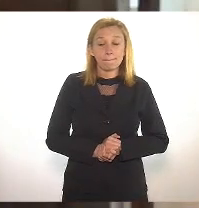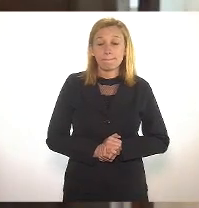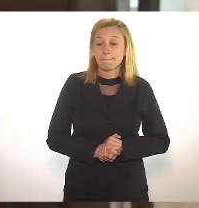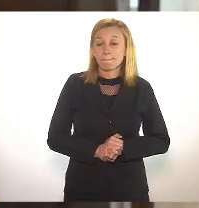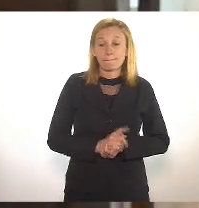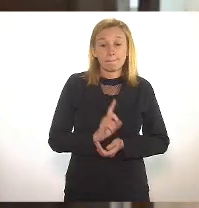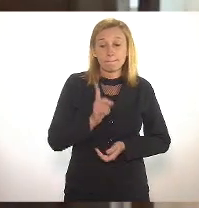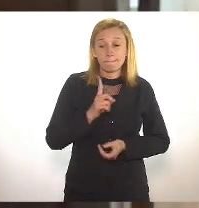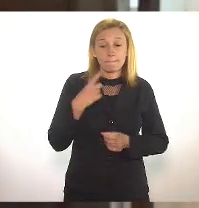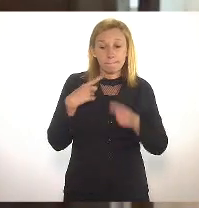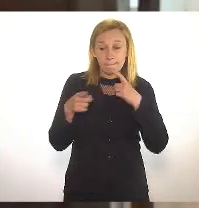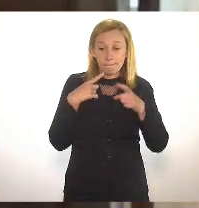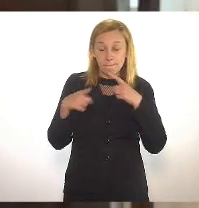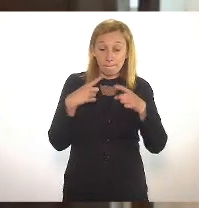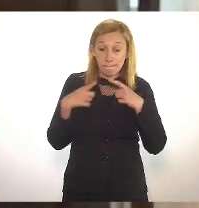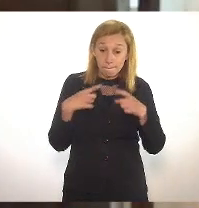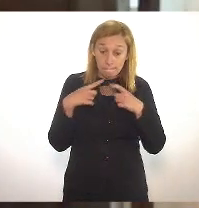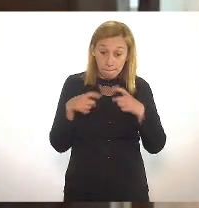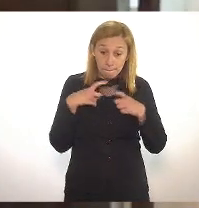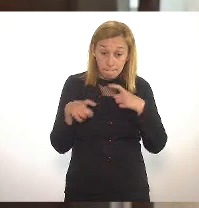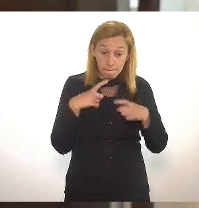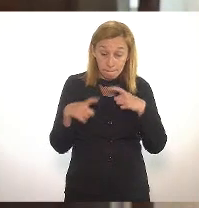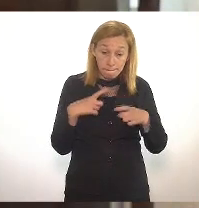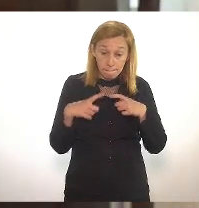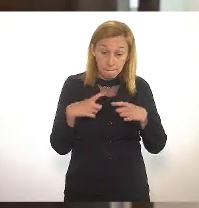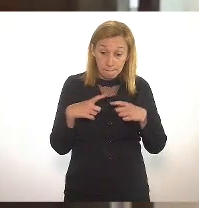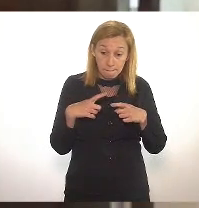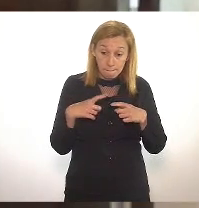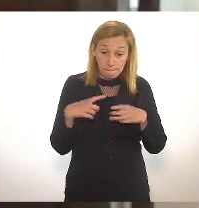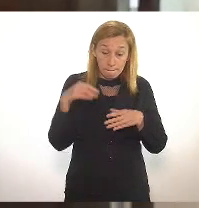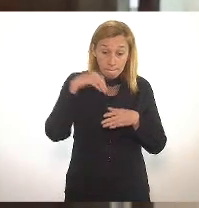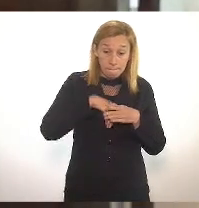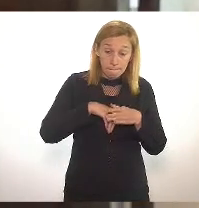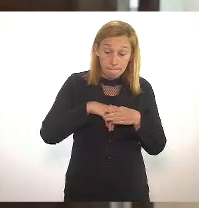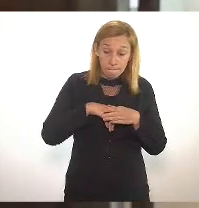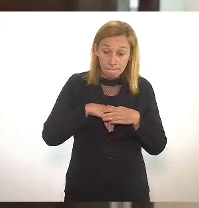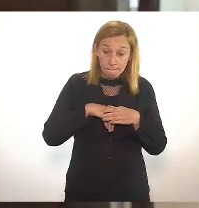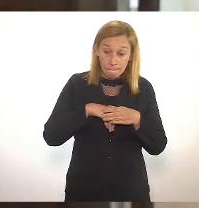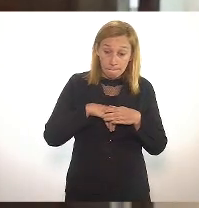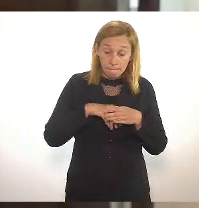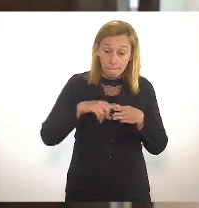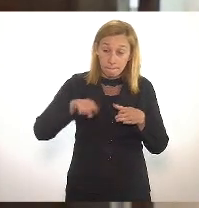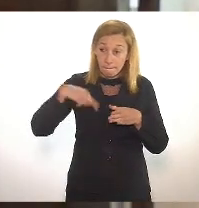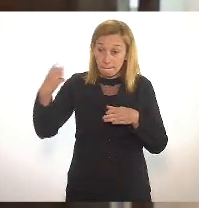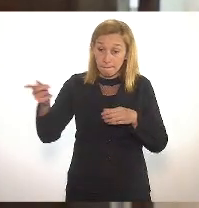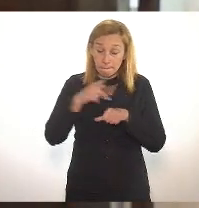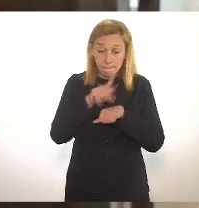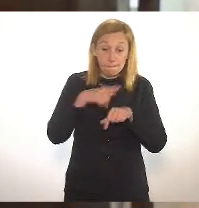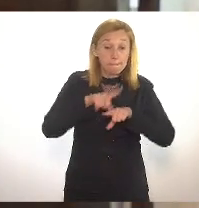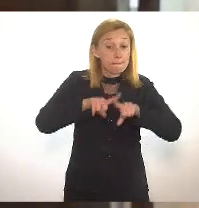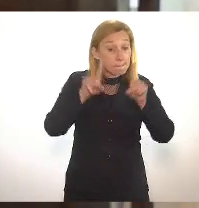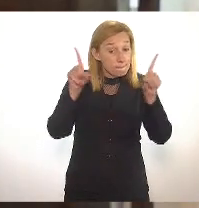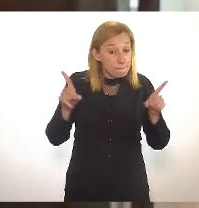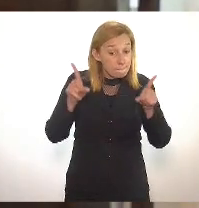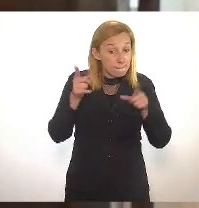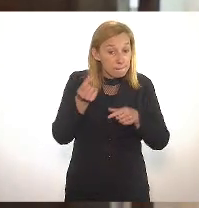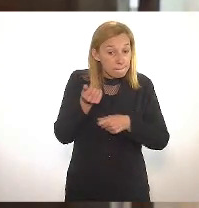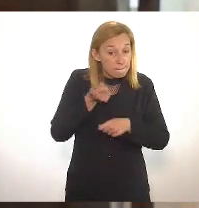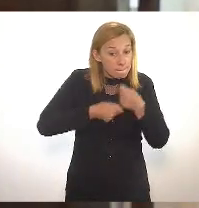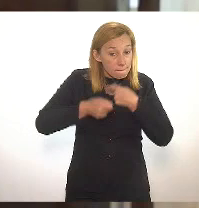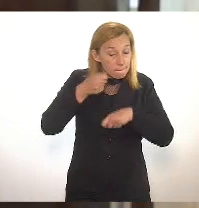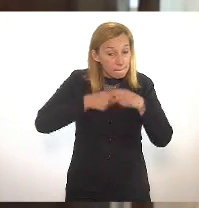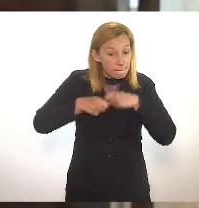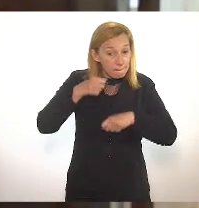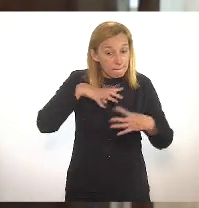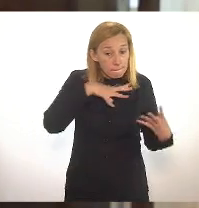discutindo as questões internas dos outros países. Mas, Na economia